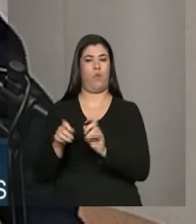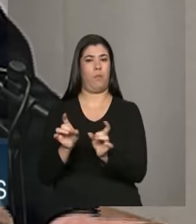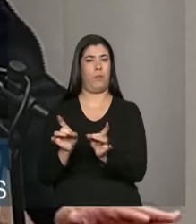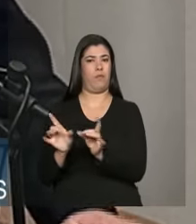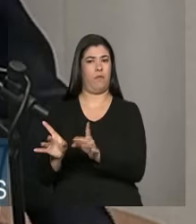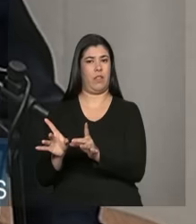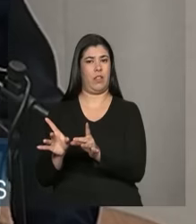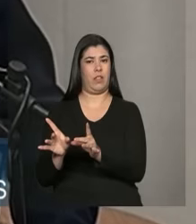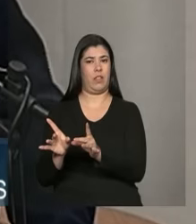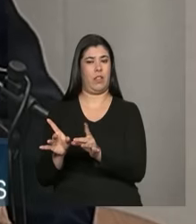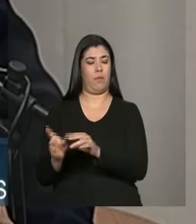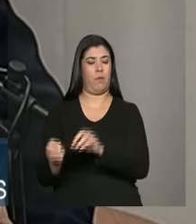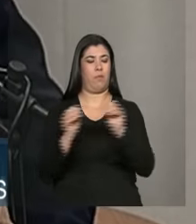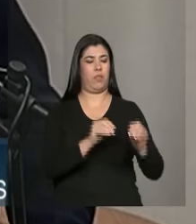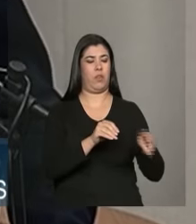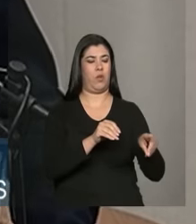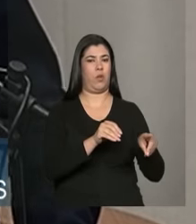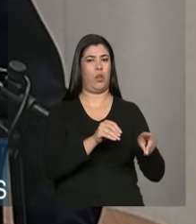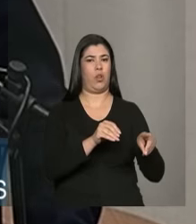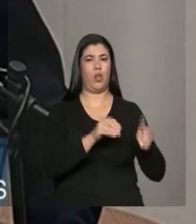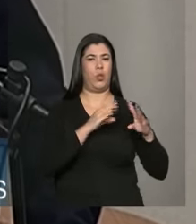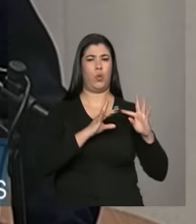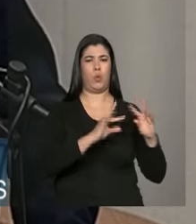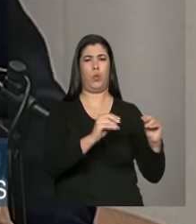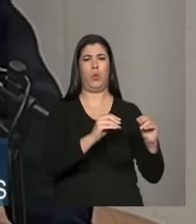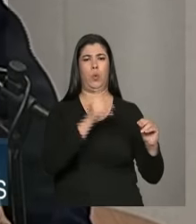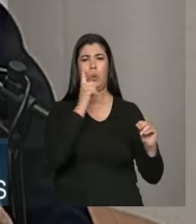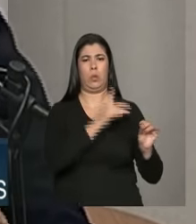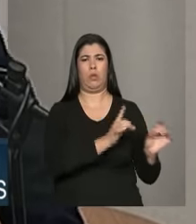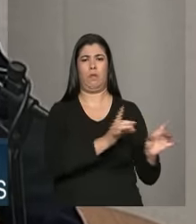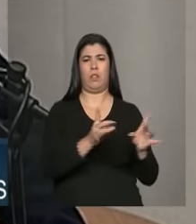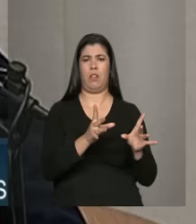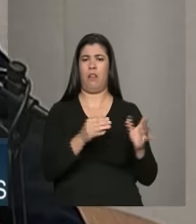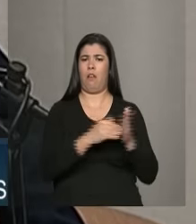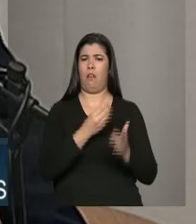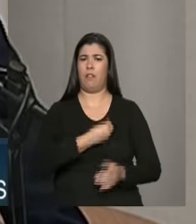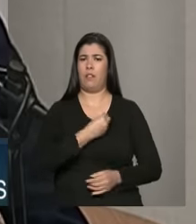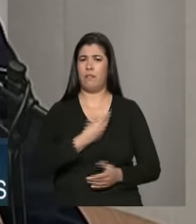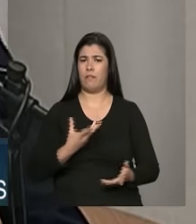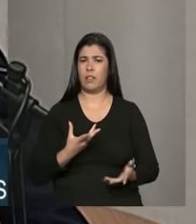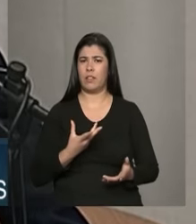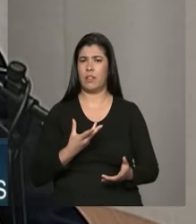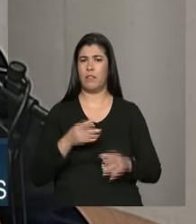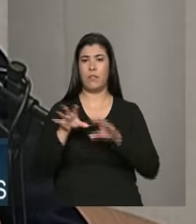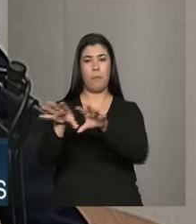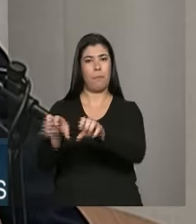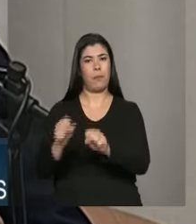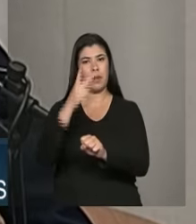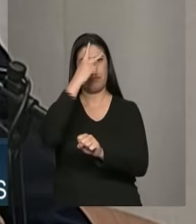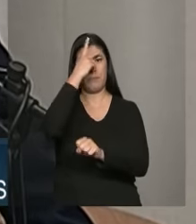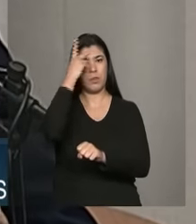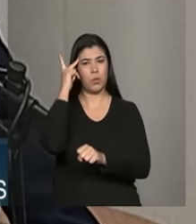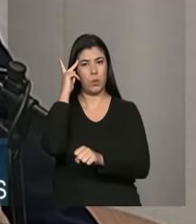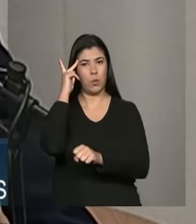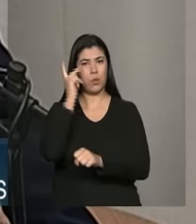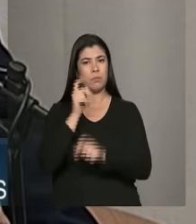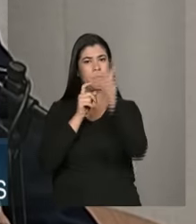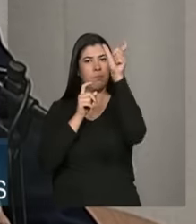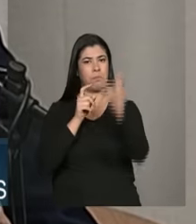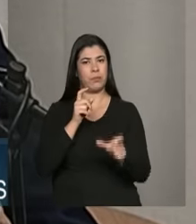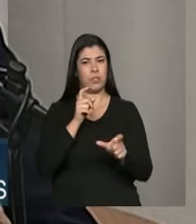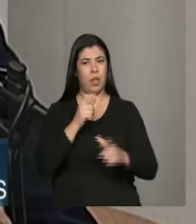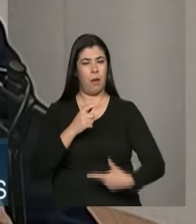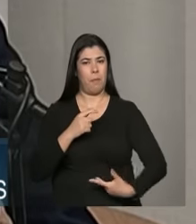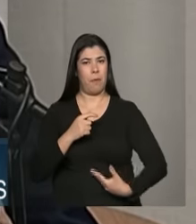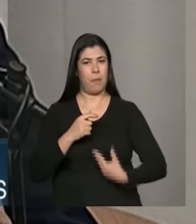onde tudo vira mercadoria até a vida n quando a gente vê tráfico de de órgãos significa transformar